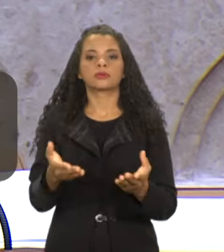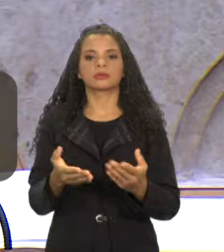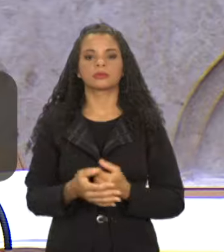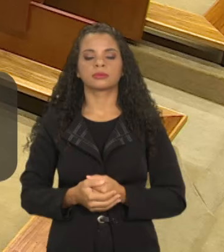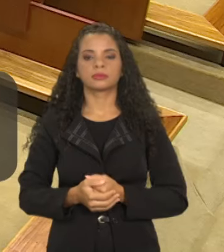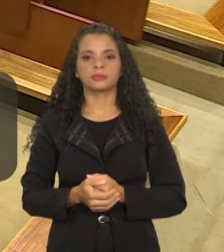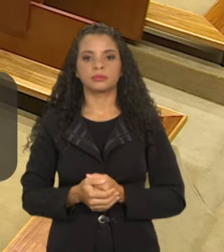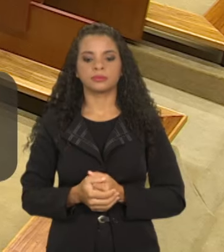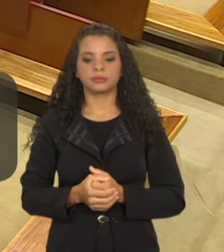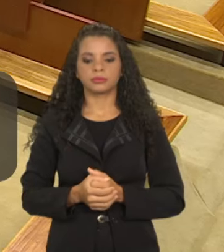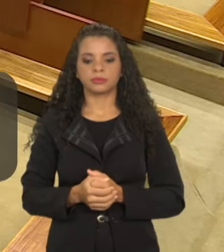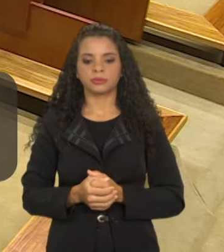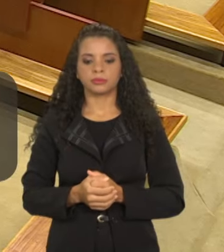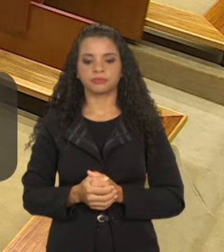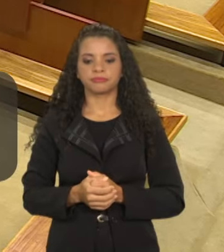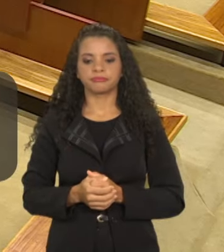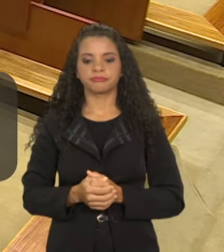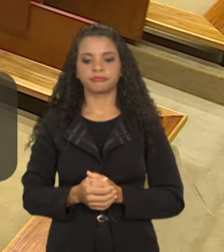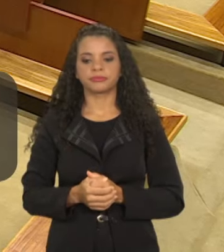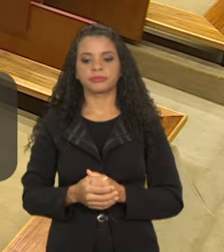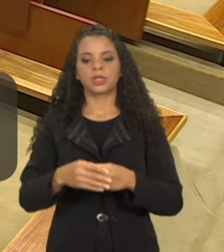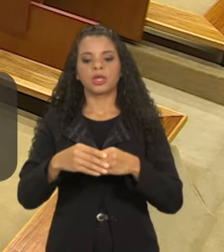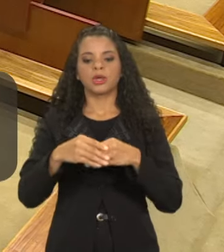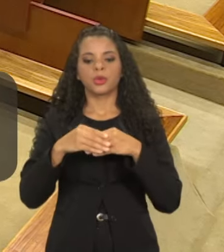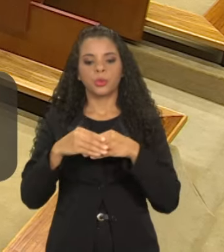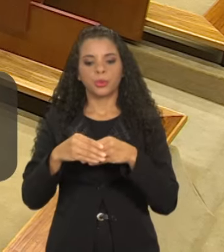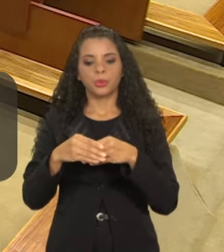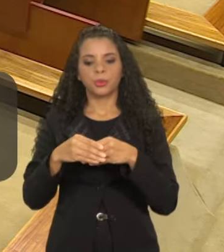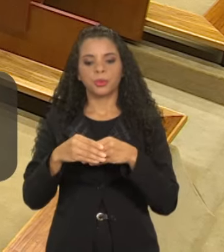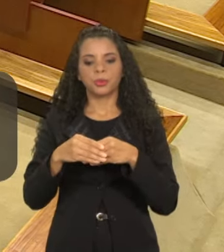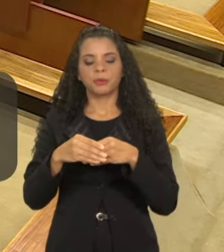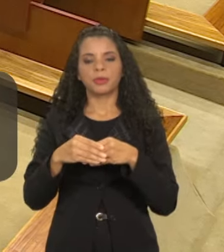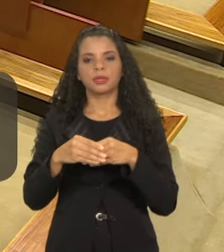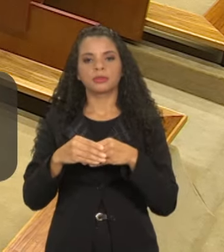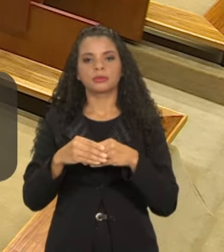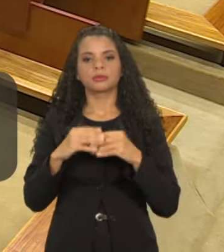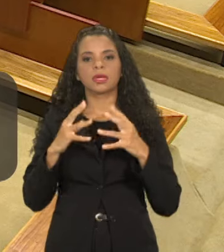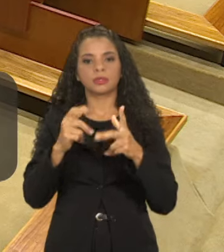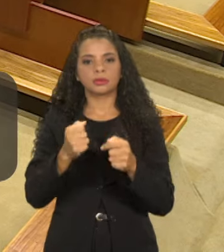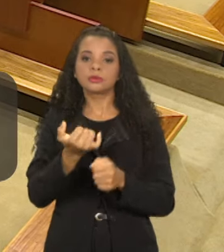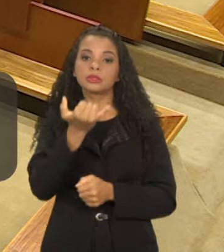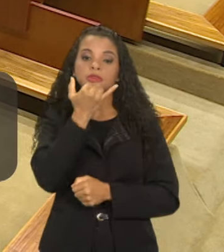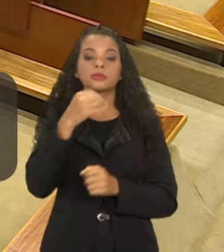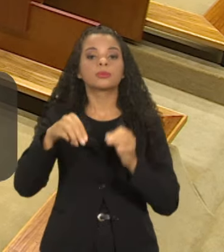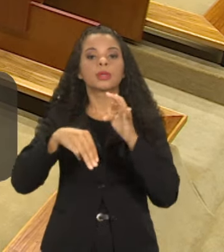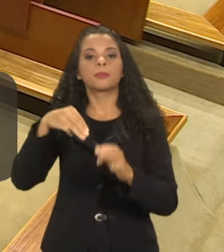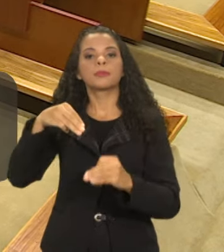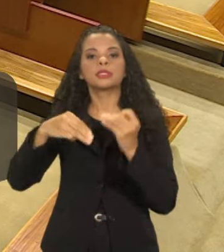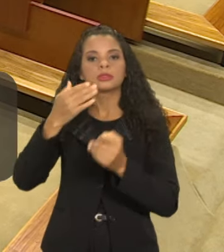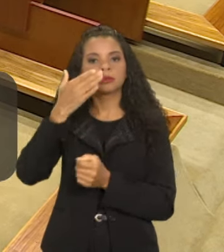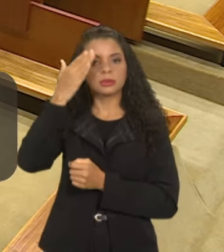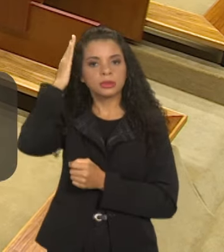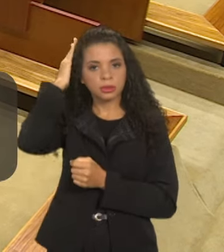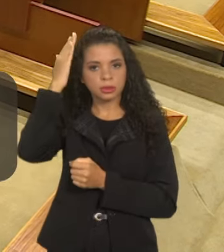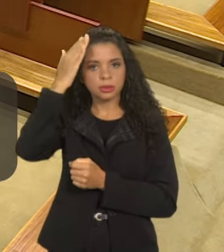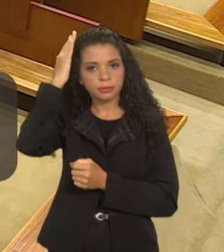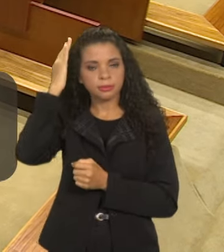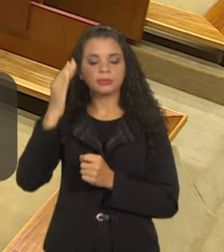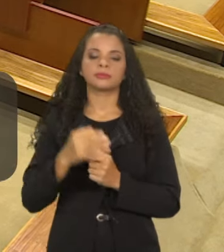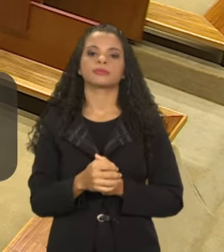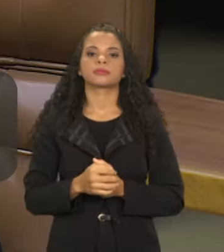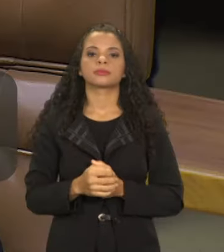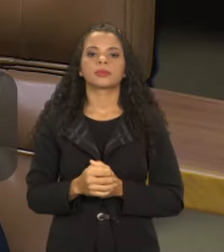Senhor presidente, renovo meus cumprimentos a todos. Eu farei a juntada de voto escrito, mas adianto